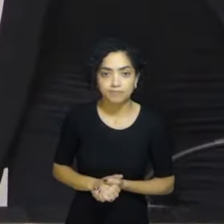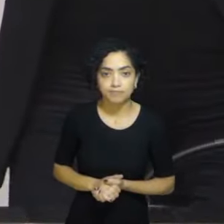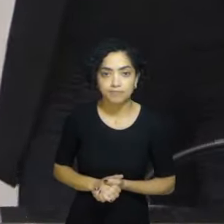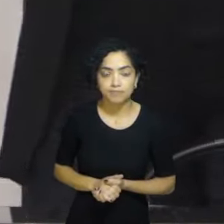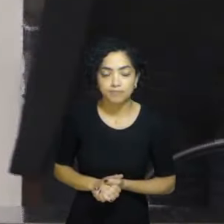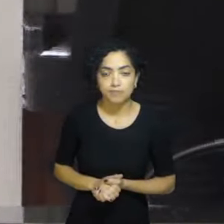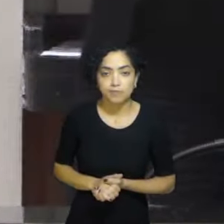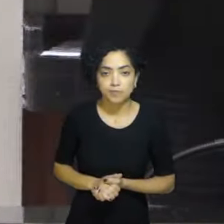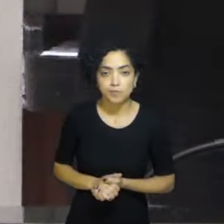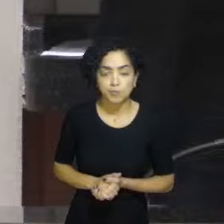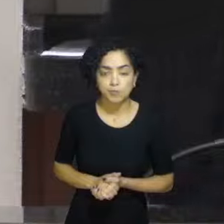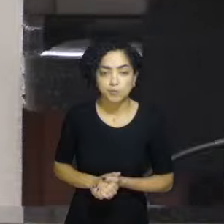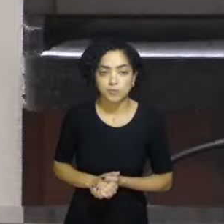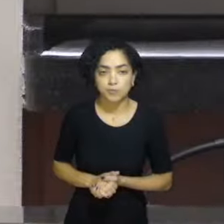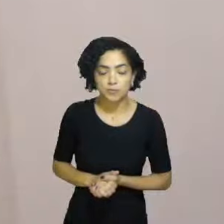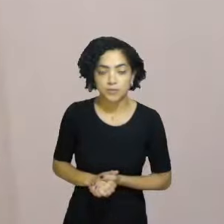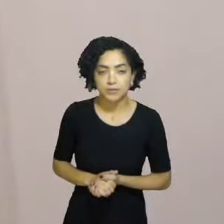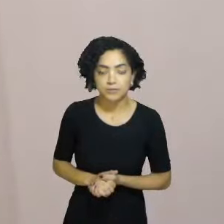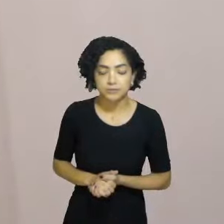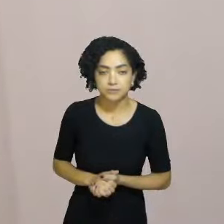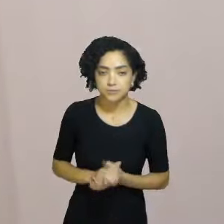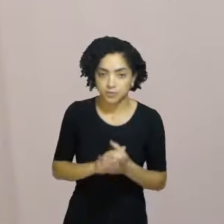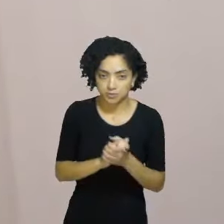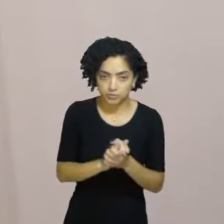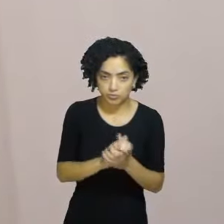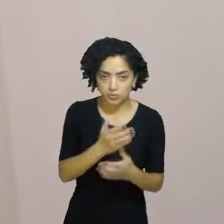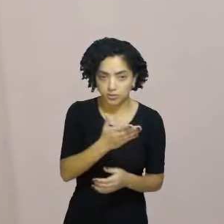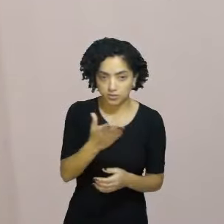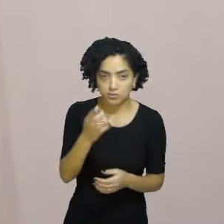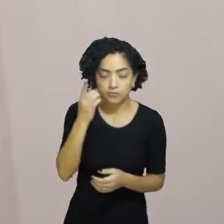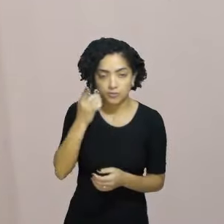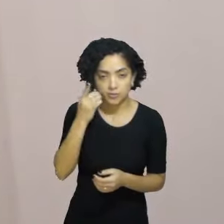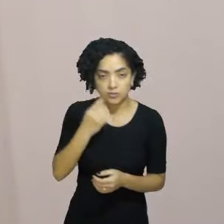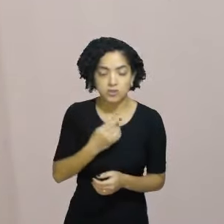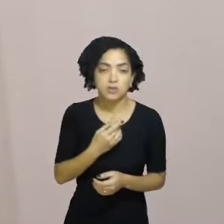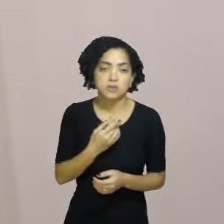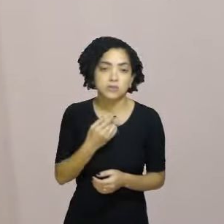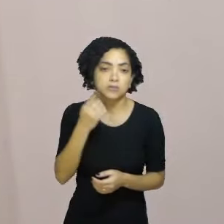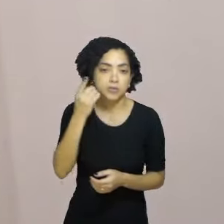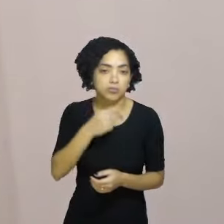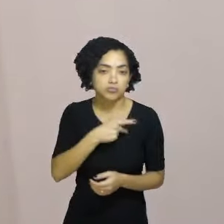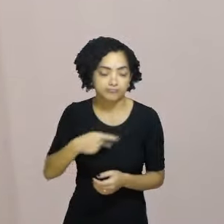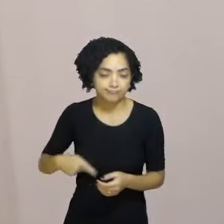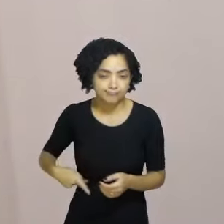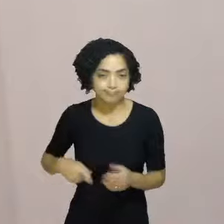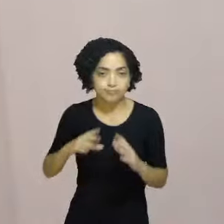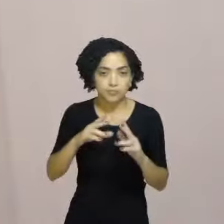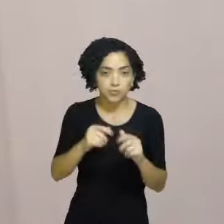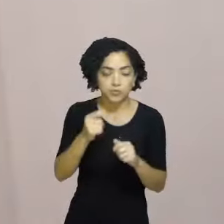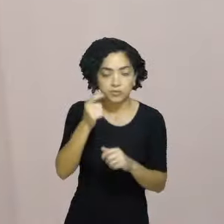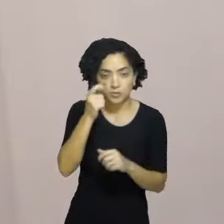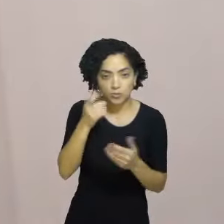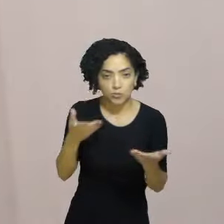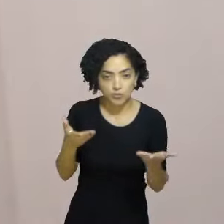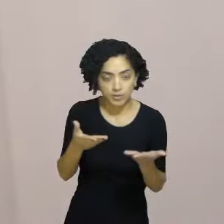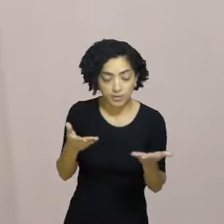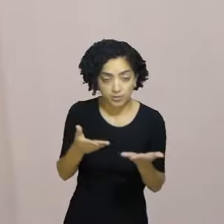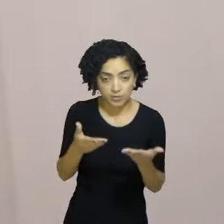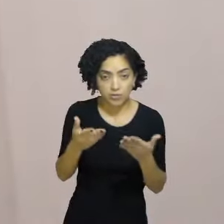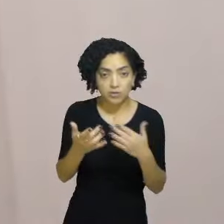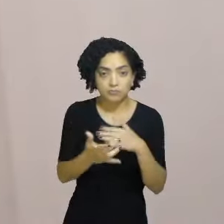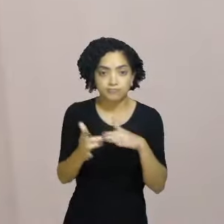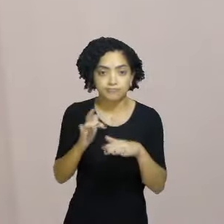Senhor presidente, cumprimento os colegas deputados e deputadas e a todos que nos acompanham pelos canais da